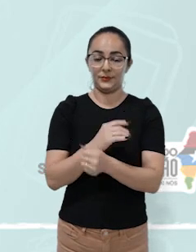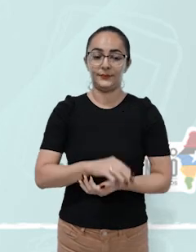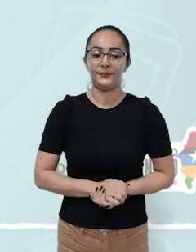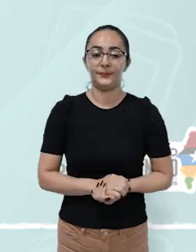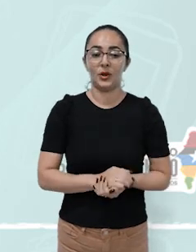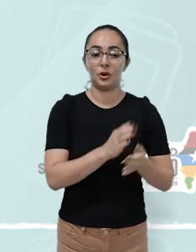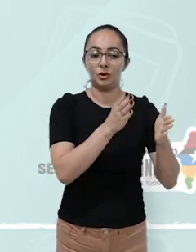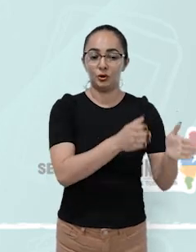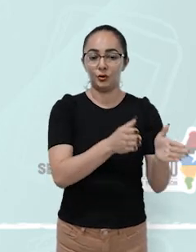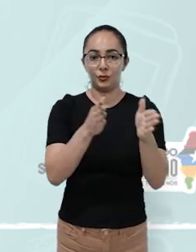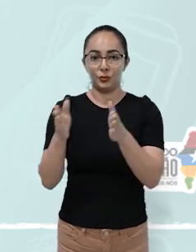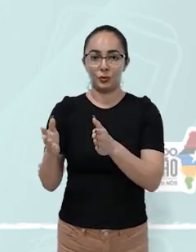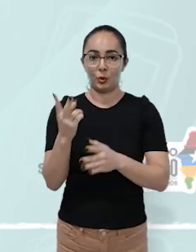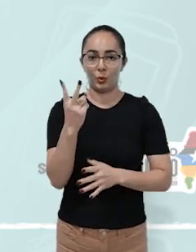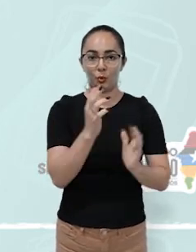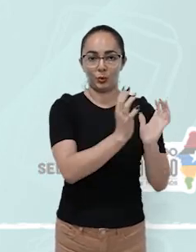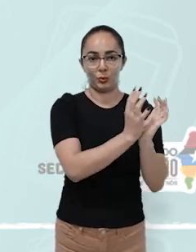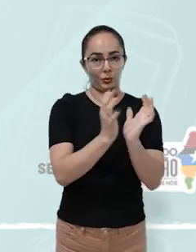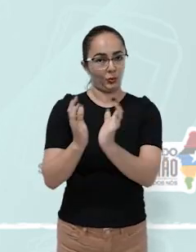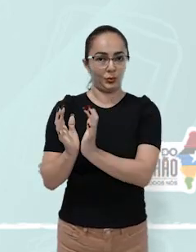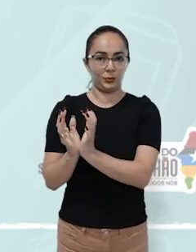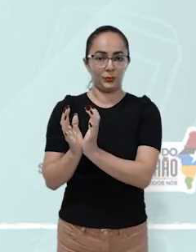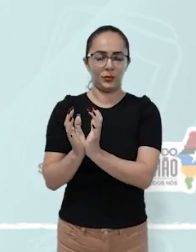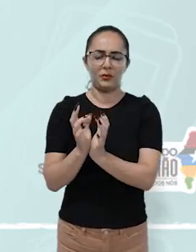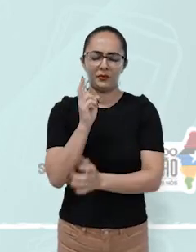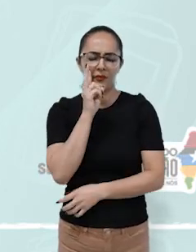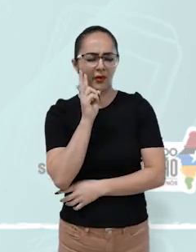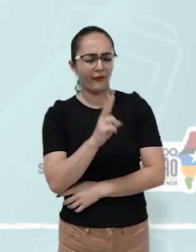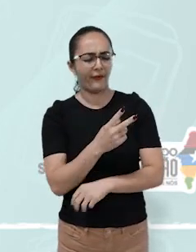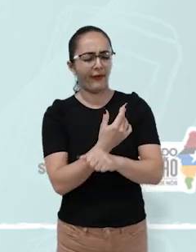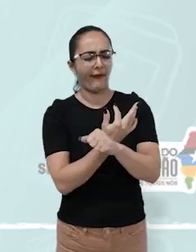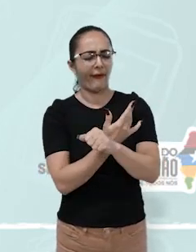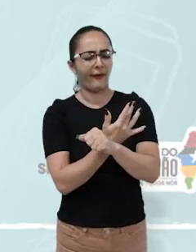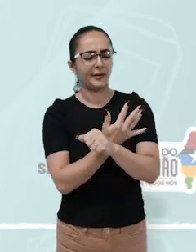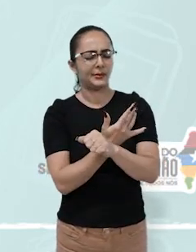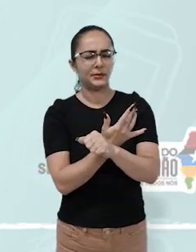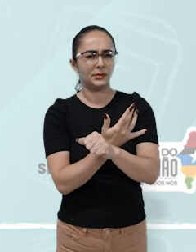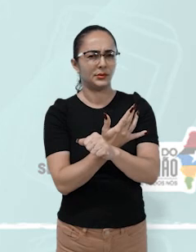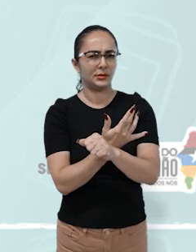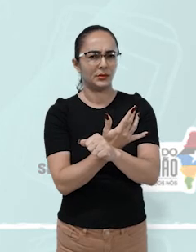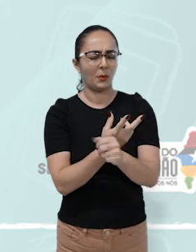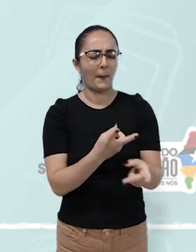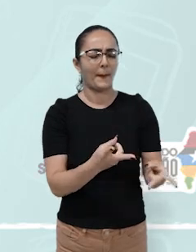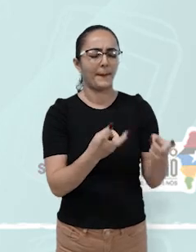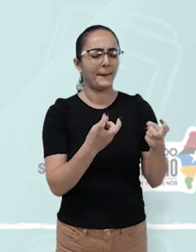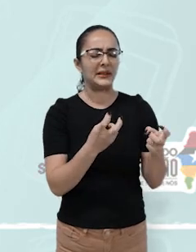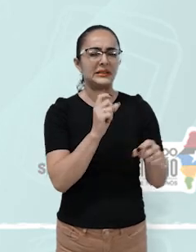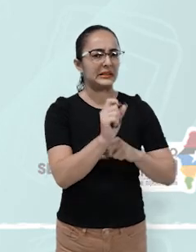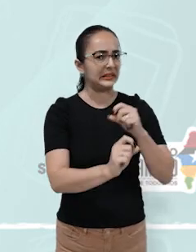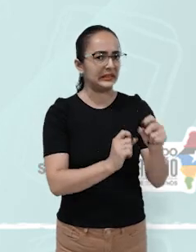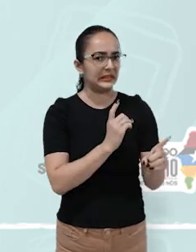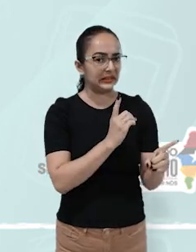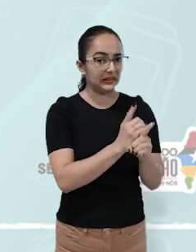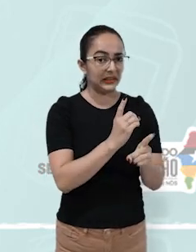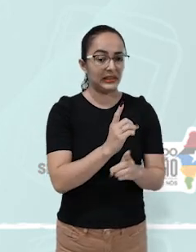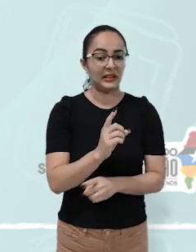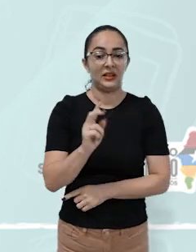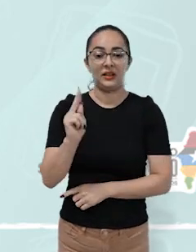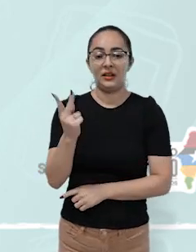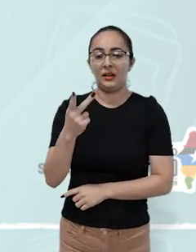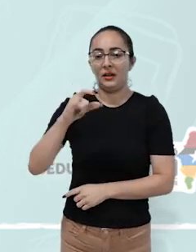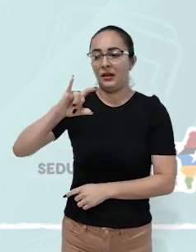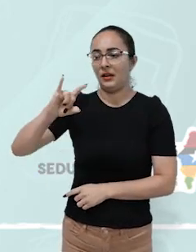são divididos em 2 grupos. Então, você, quando olhar um ácido, você tem que identificar se ele é um